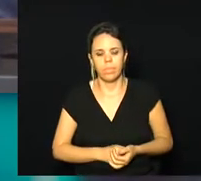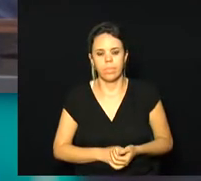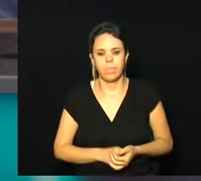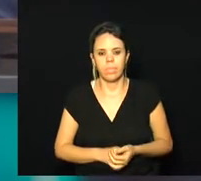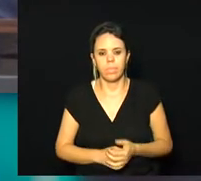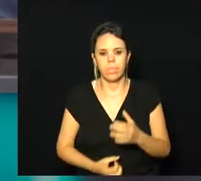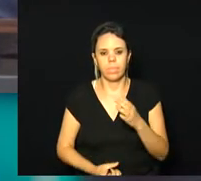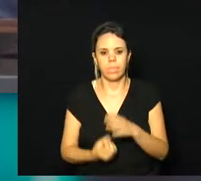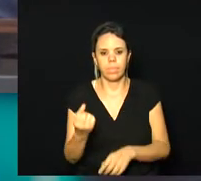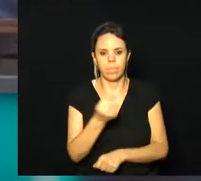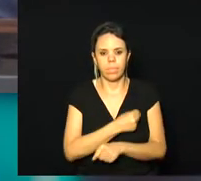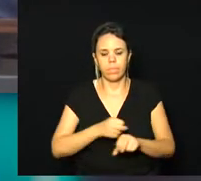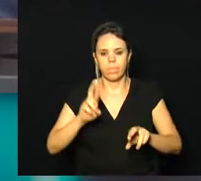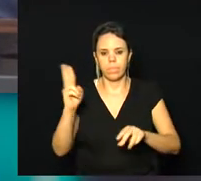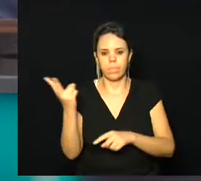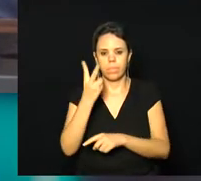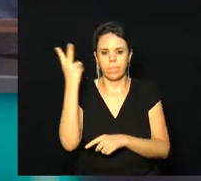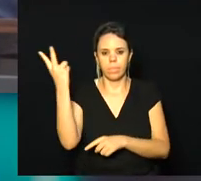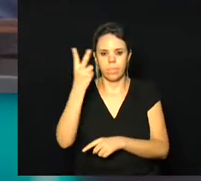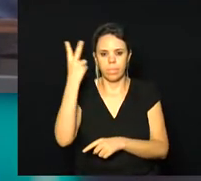embaixador gastronômico reconhecido